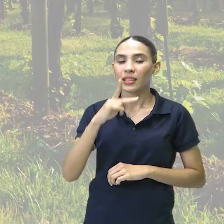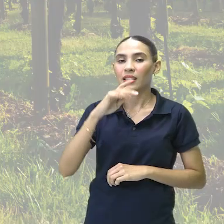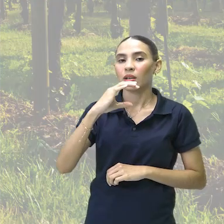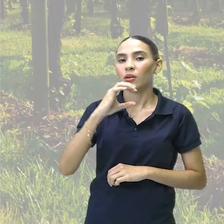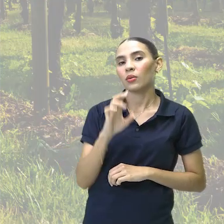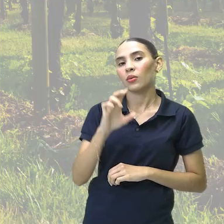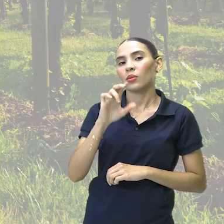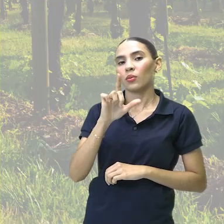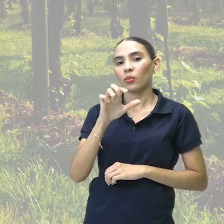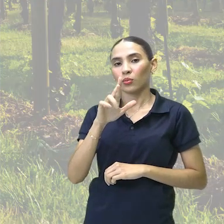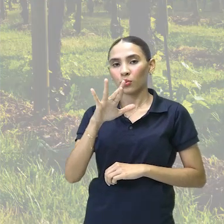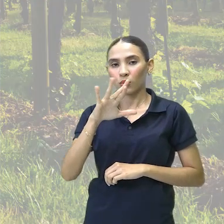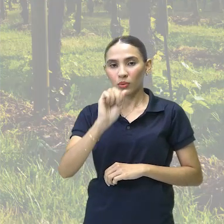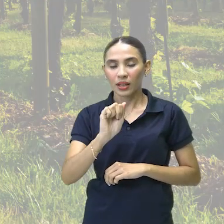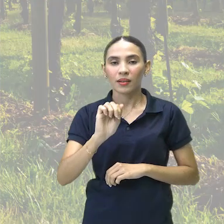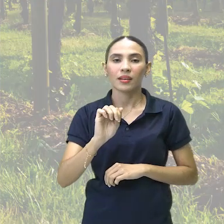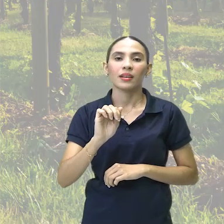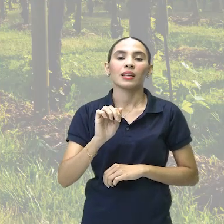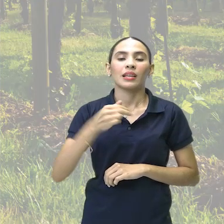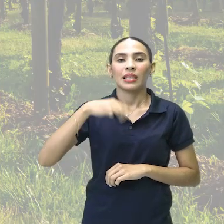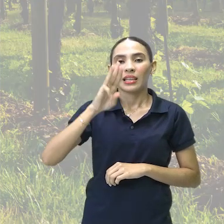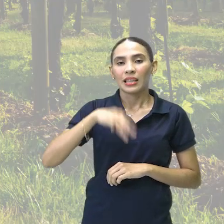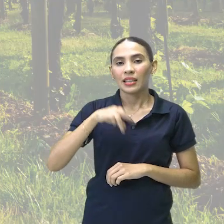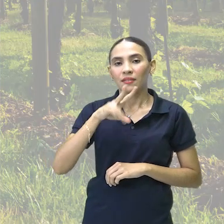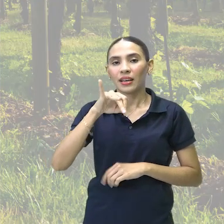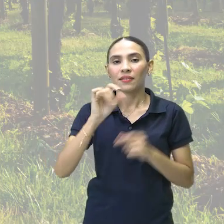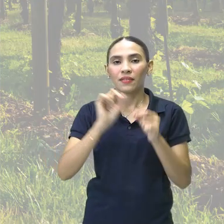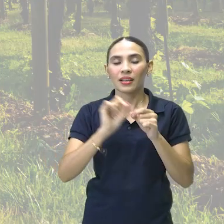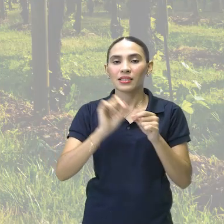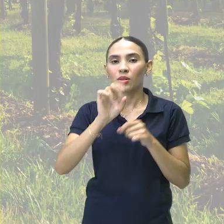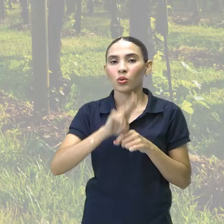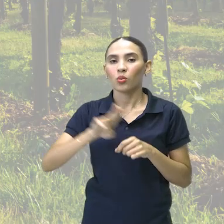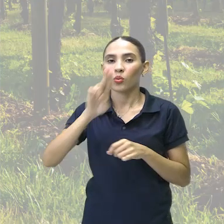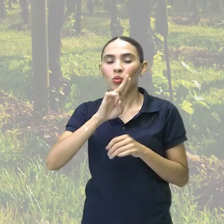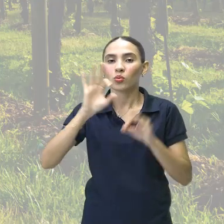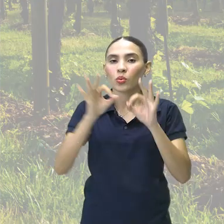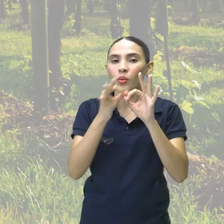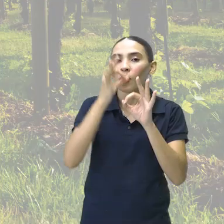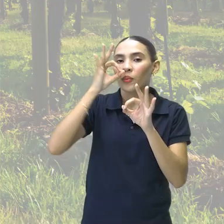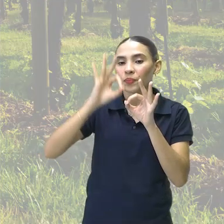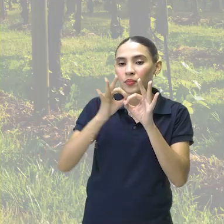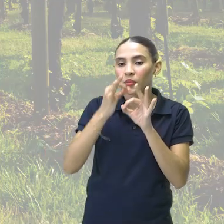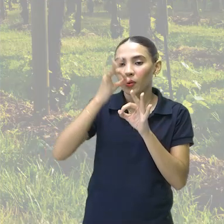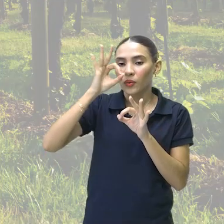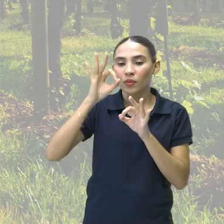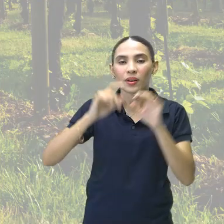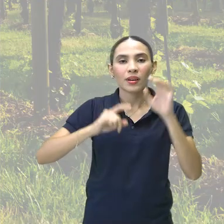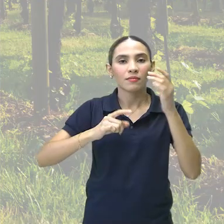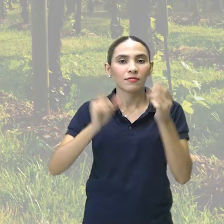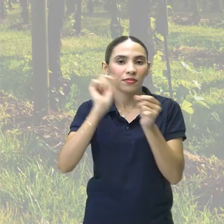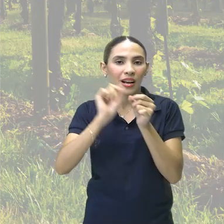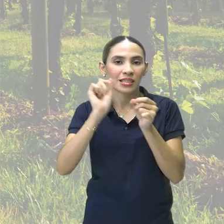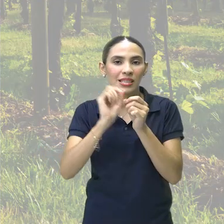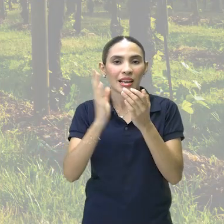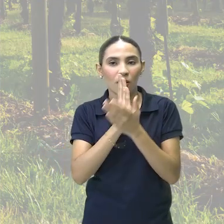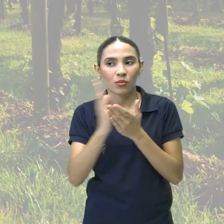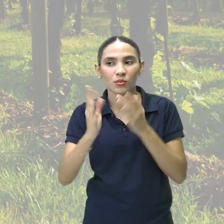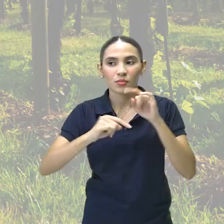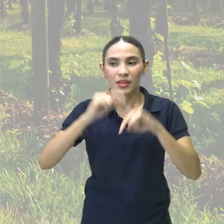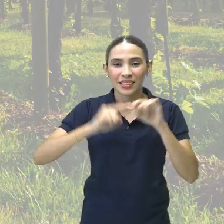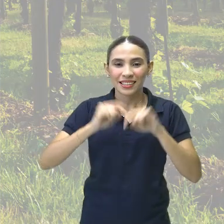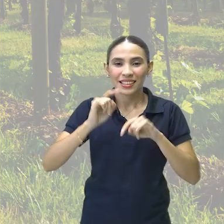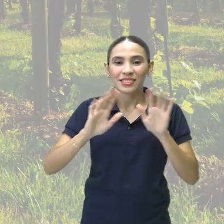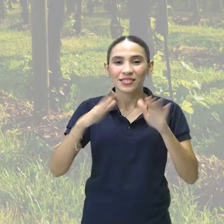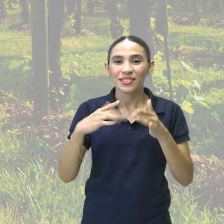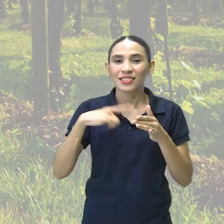faz aí o uso da uva para fazer alguns produtos. Então, ela tem um